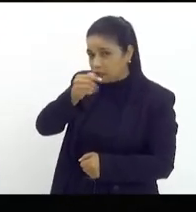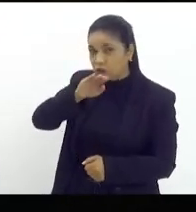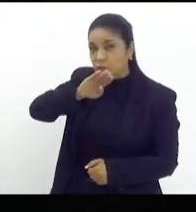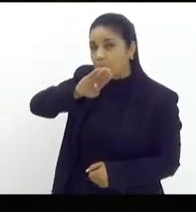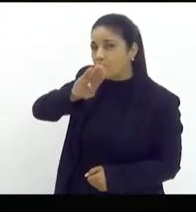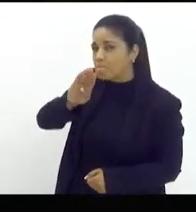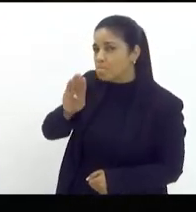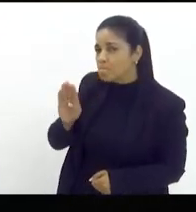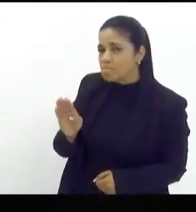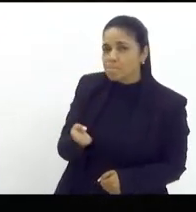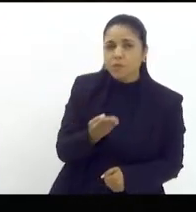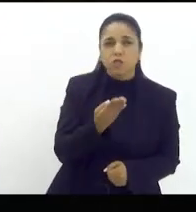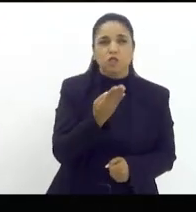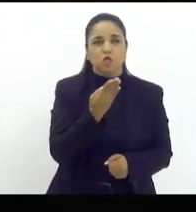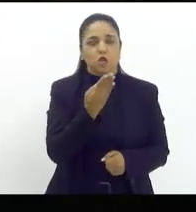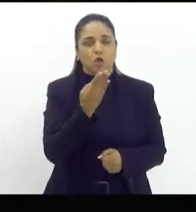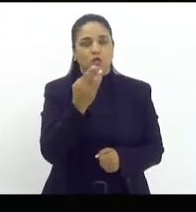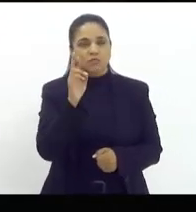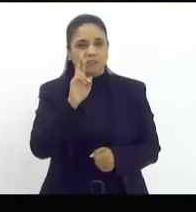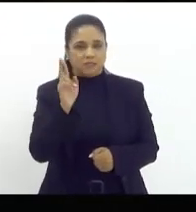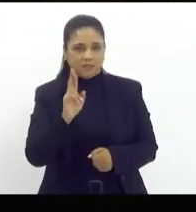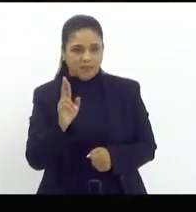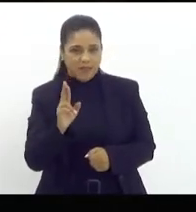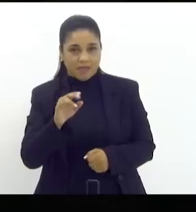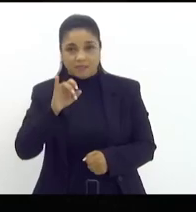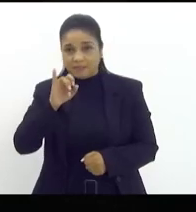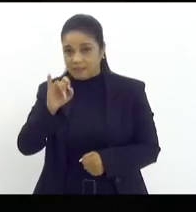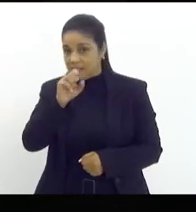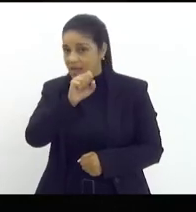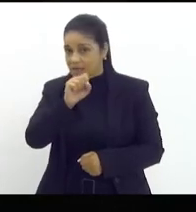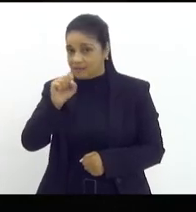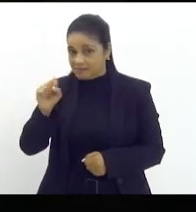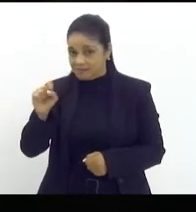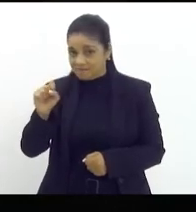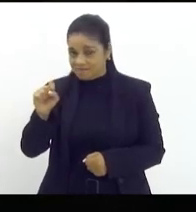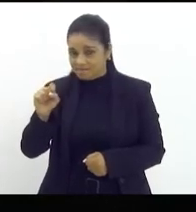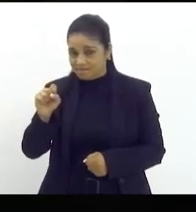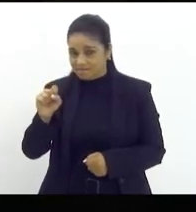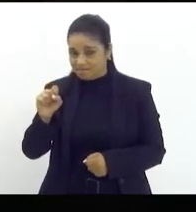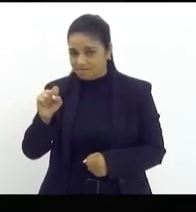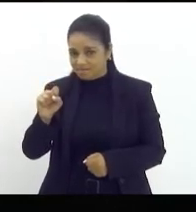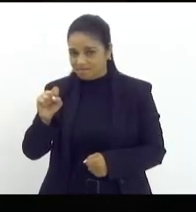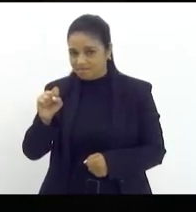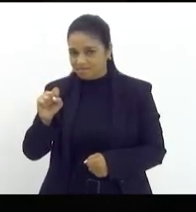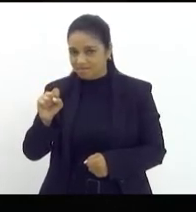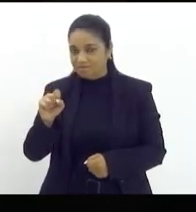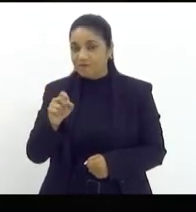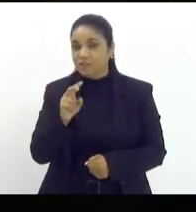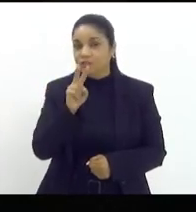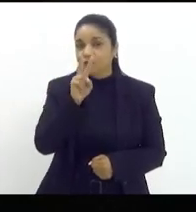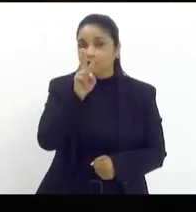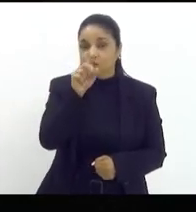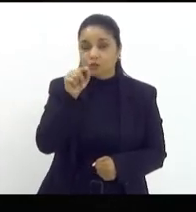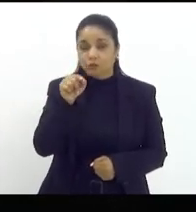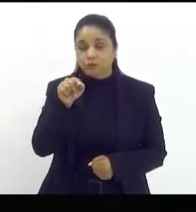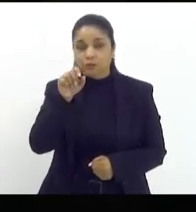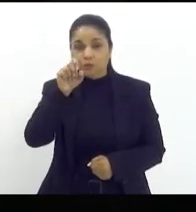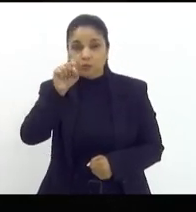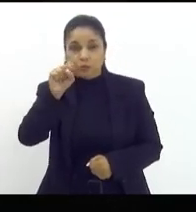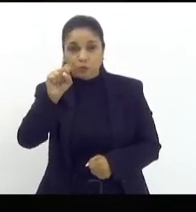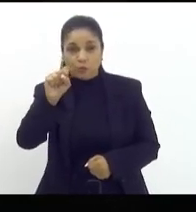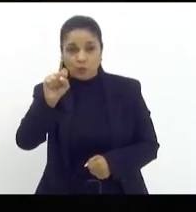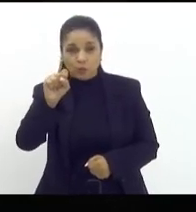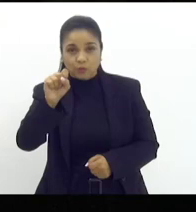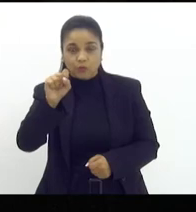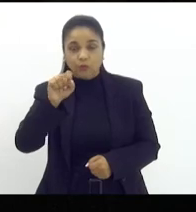reais de ss e apenas 2.8 bilhões de reais